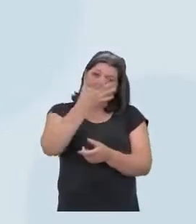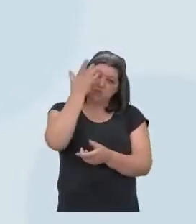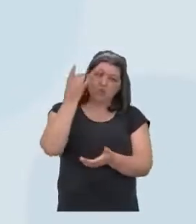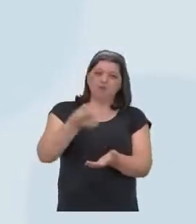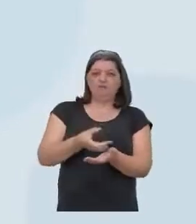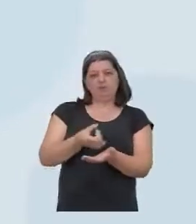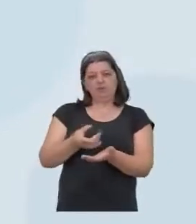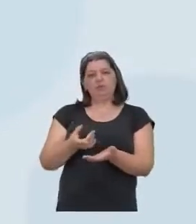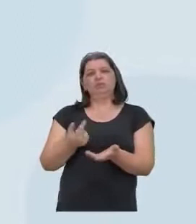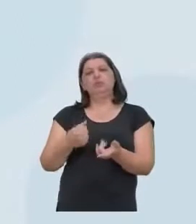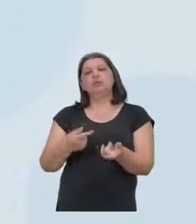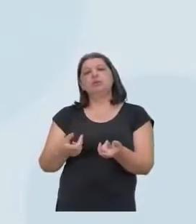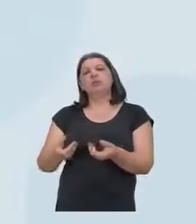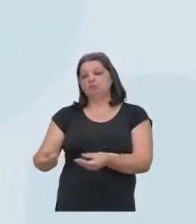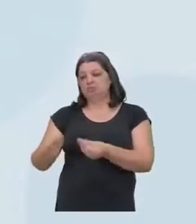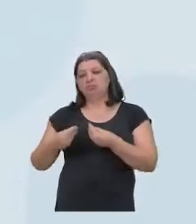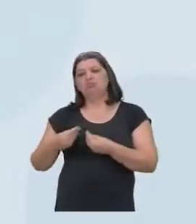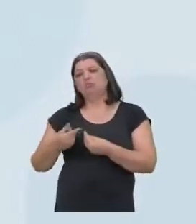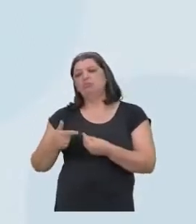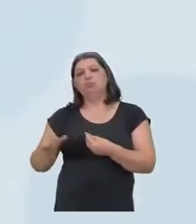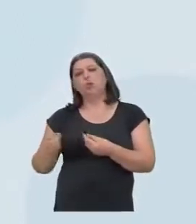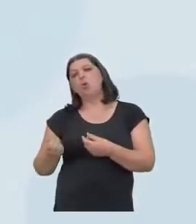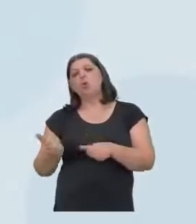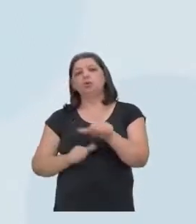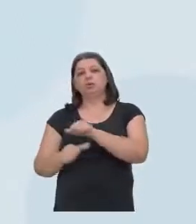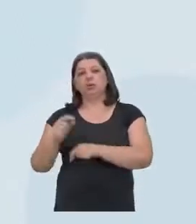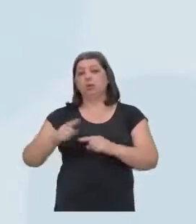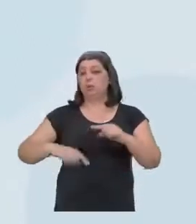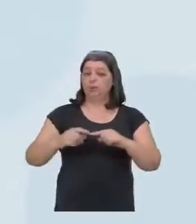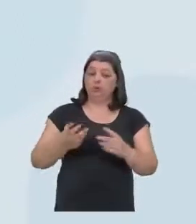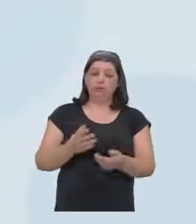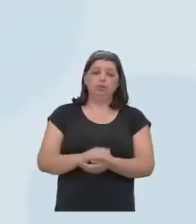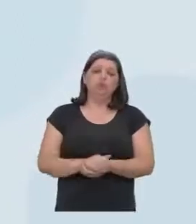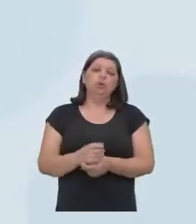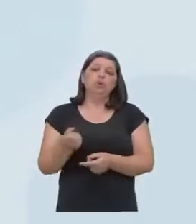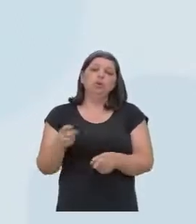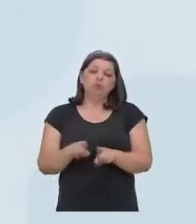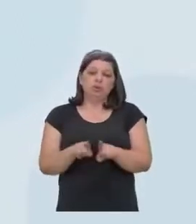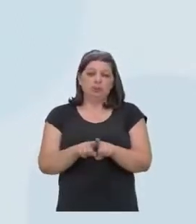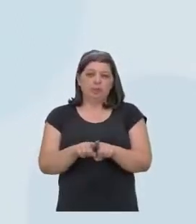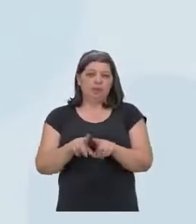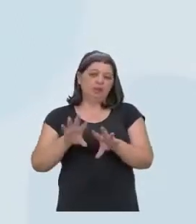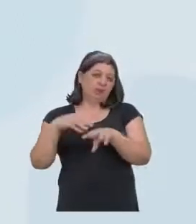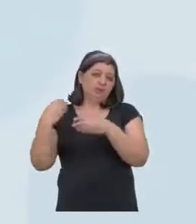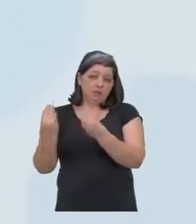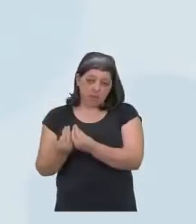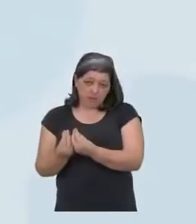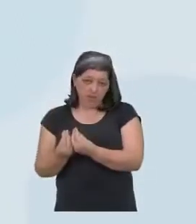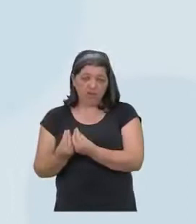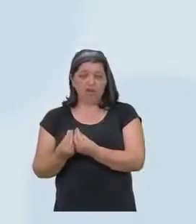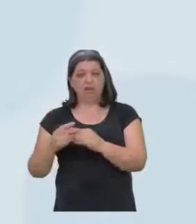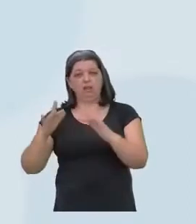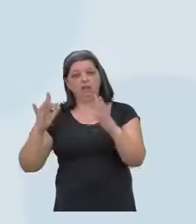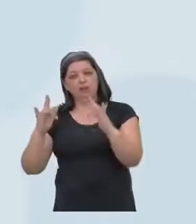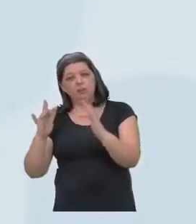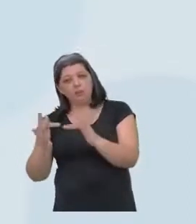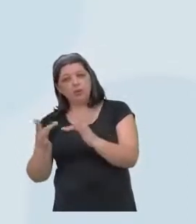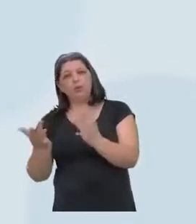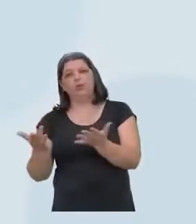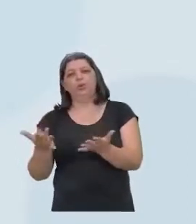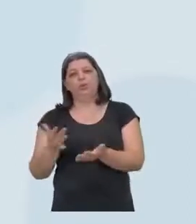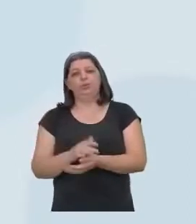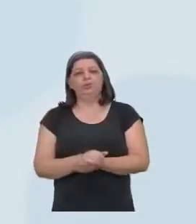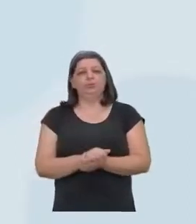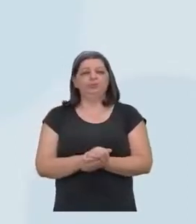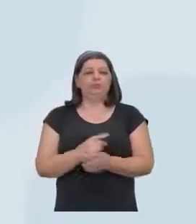ser devolvido, por exemplo, isso, né? Nas relações afetivas e familiares, olha, pedindo uma namorada em namoro, convencendo que você é o melhor partido da região, né?